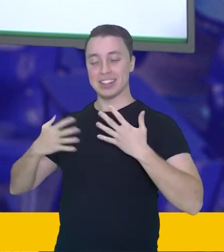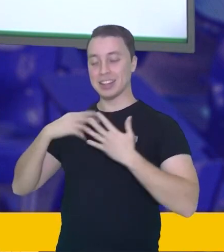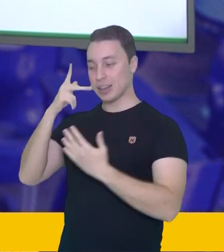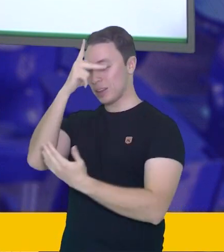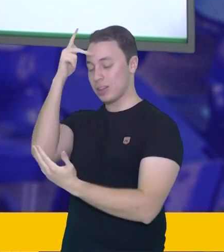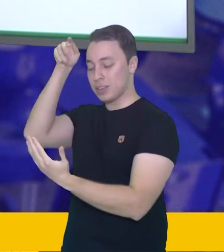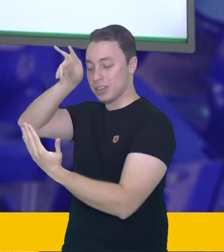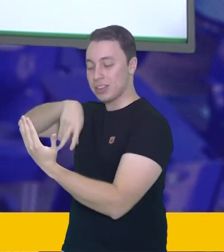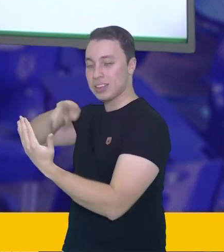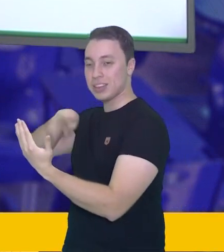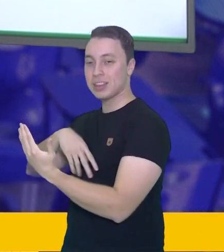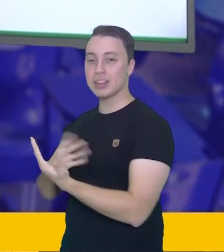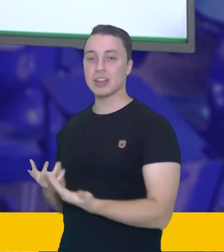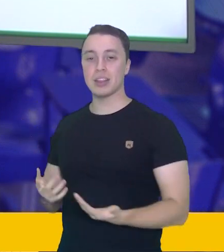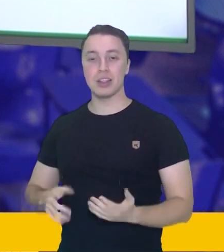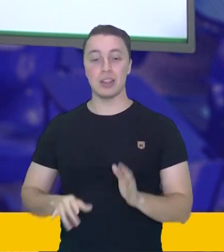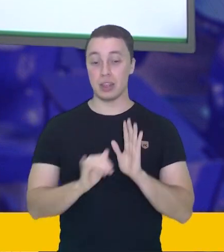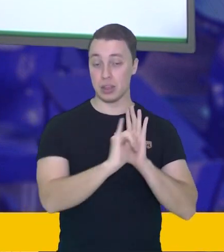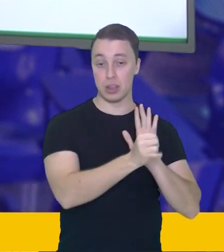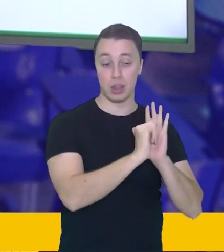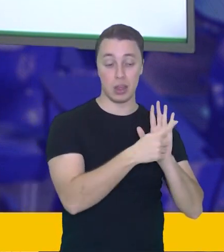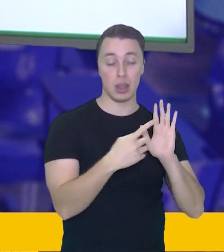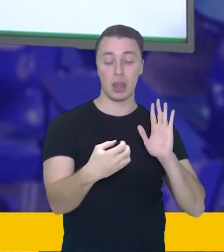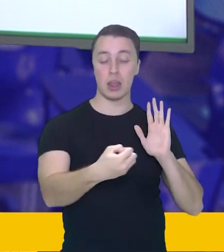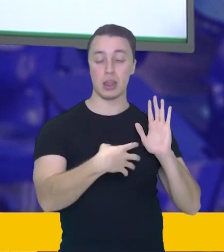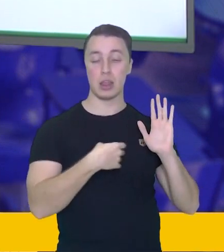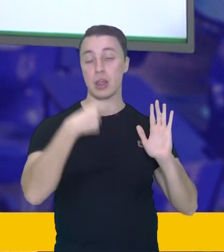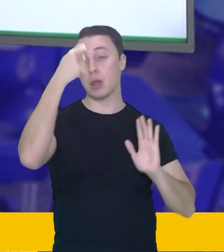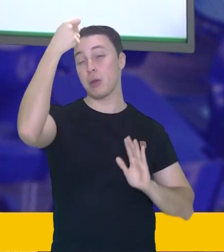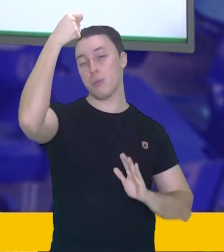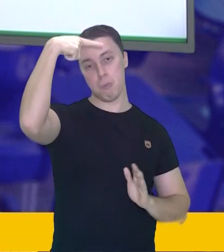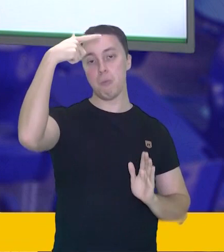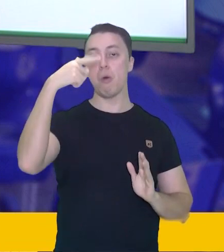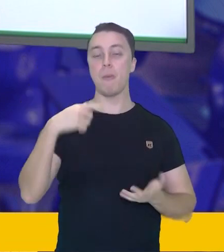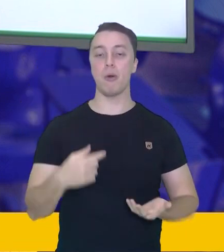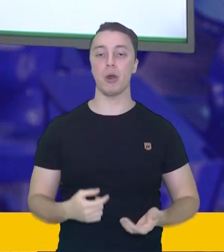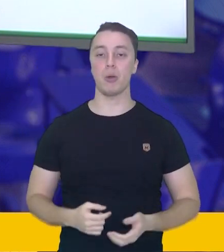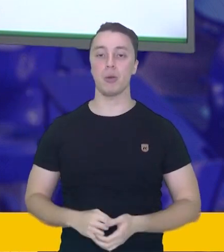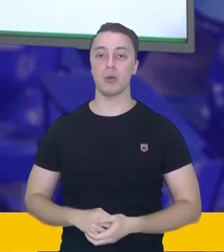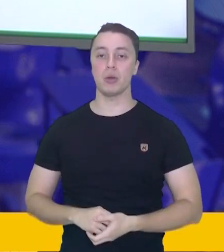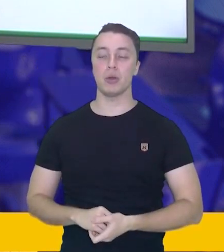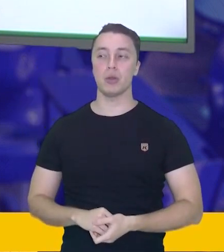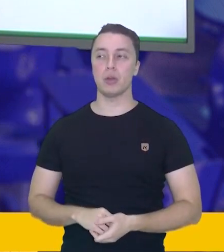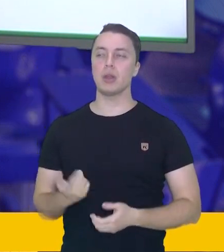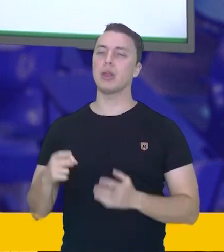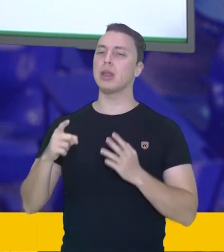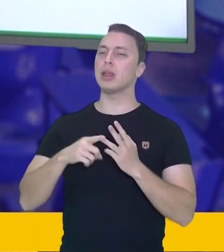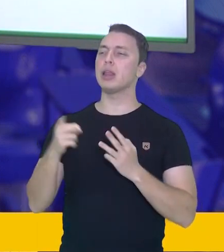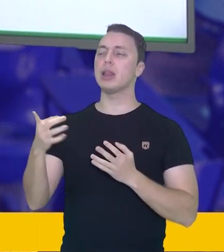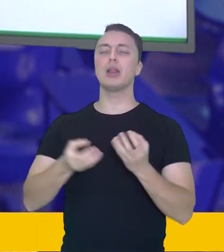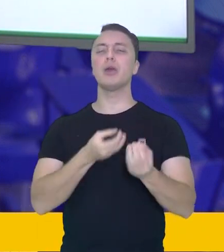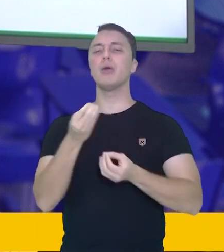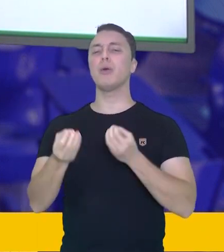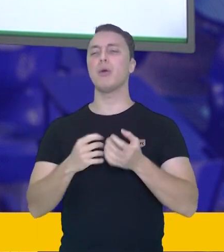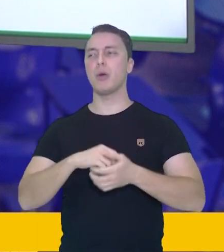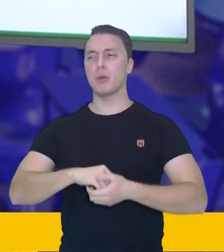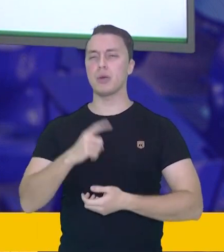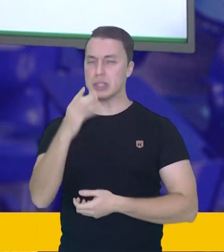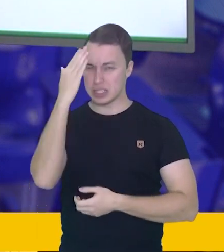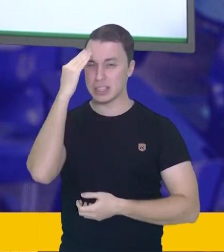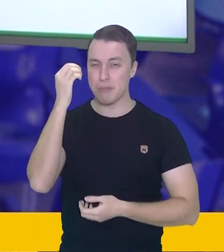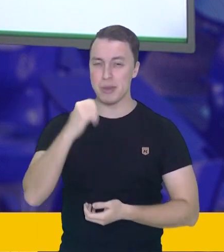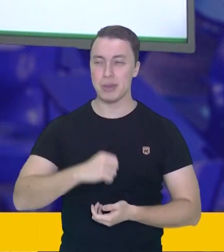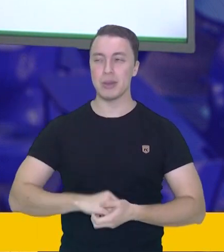fábula, trazer o ensinamento. Mas e a campanha comunitária? Você sabia que esse